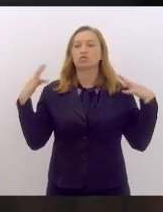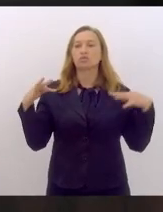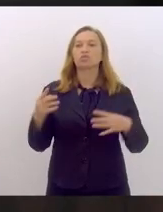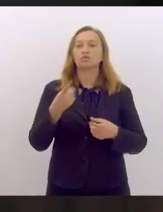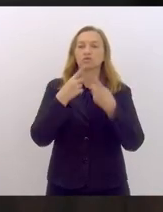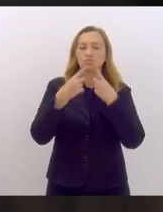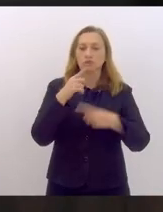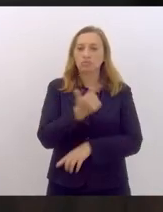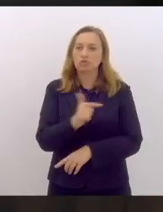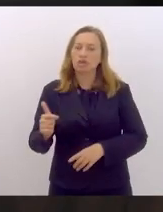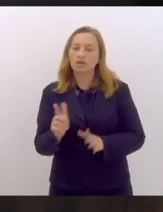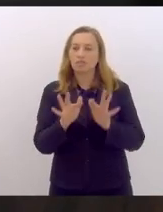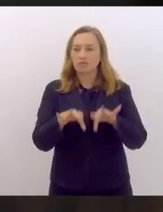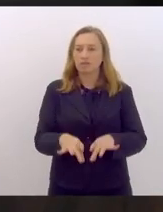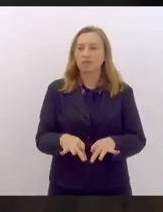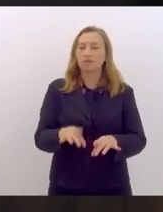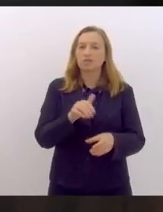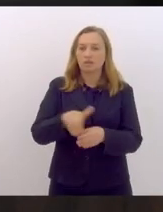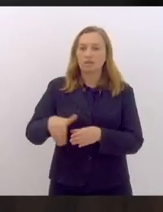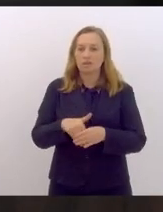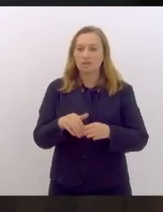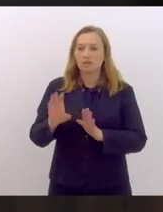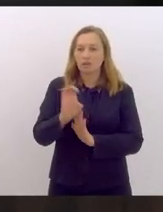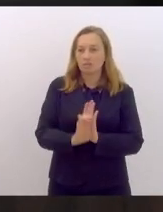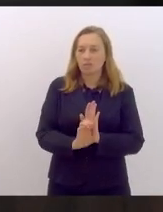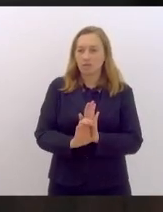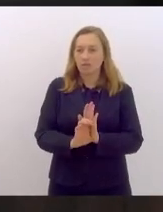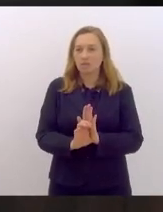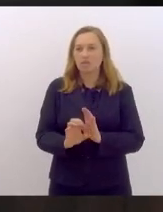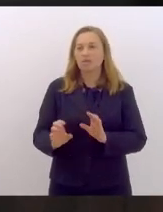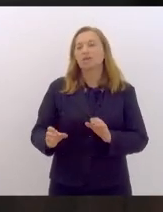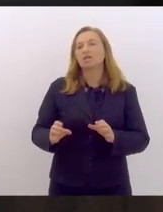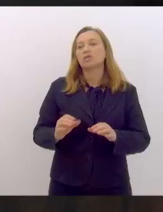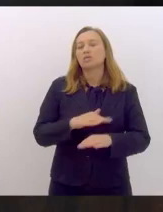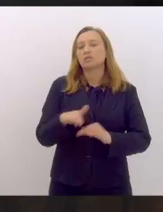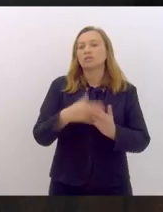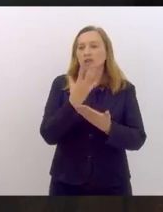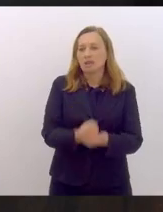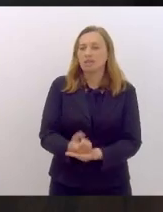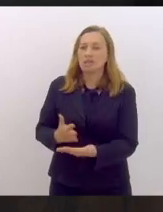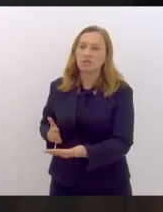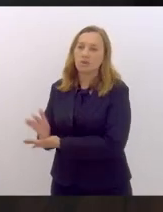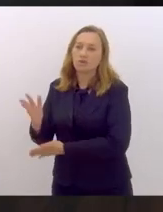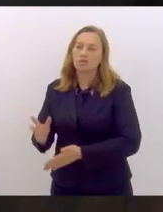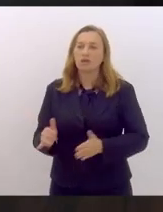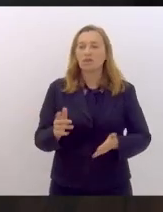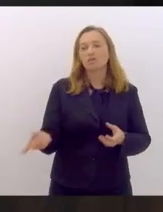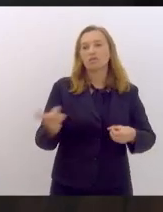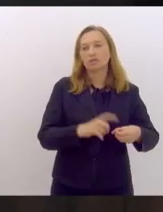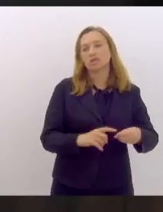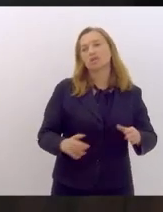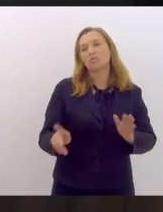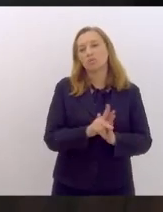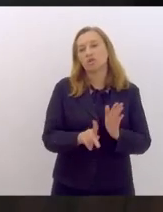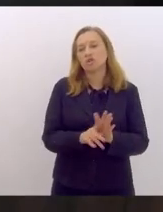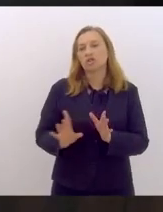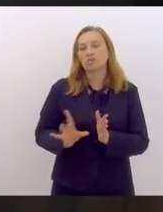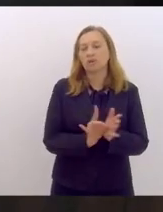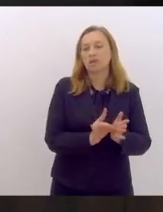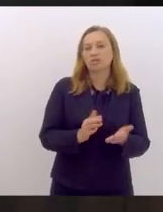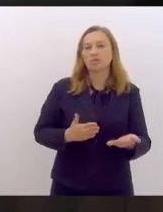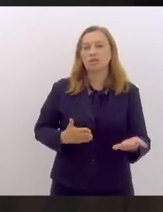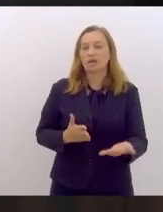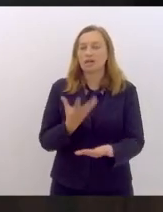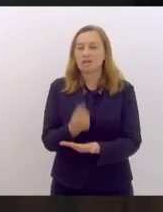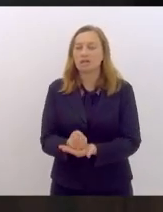encerra a discussão. Em votação, emenda de redação. Os senhores que aprovam, permaneçam como estão aprovados. Em votação, projeto assim emendado. Os senhores que aprovam,